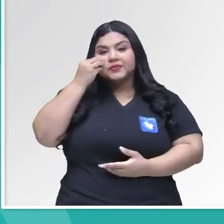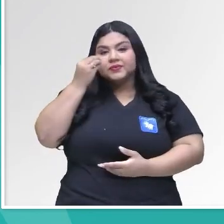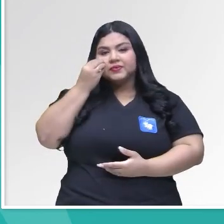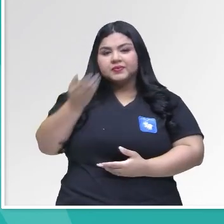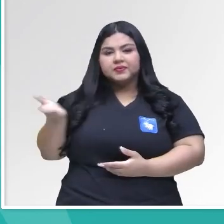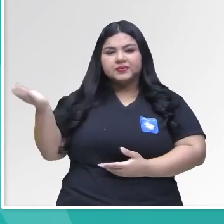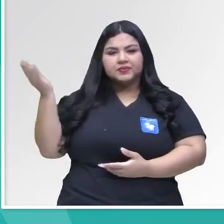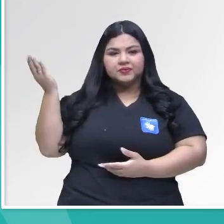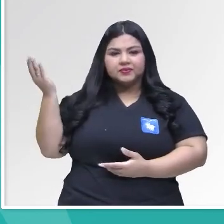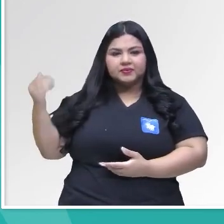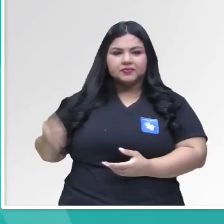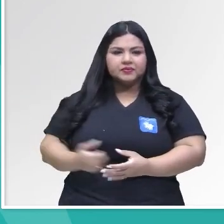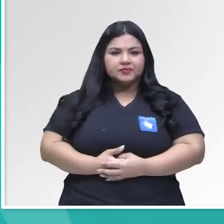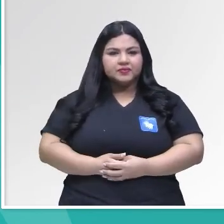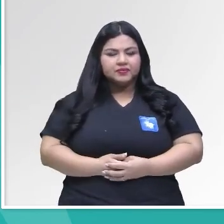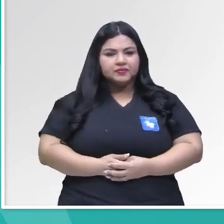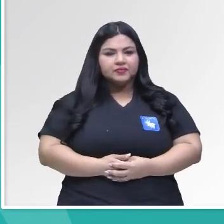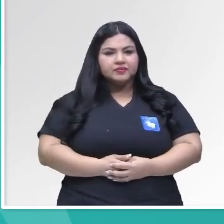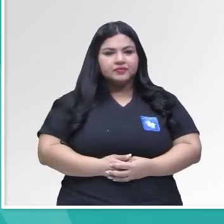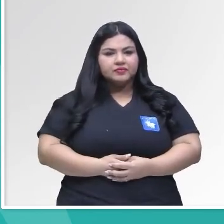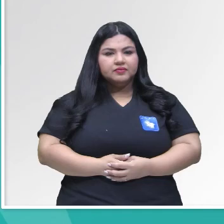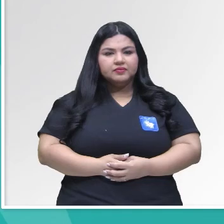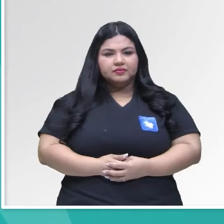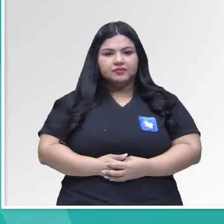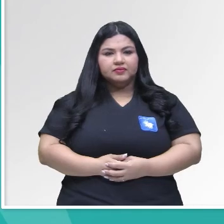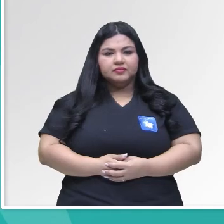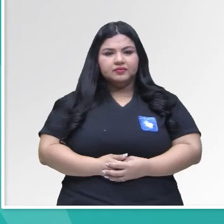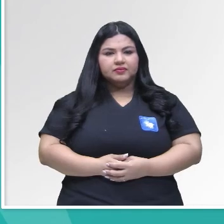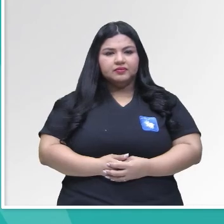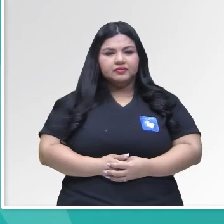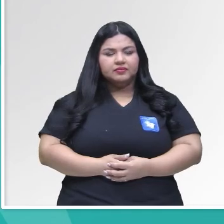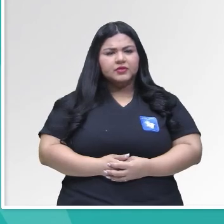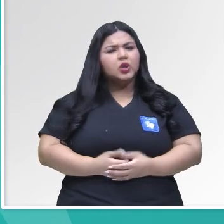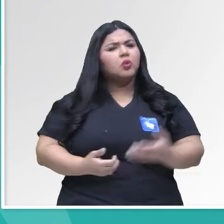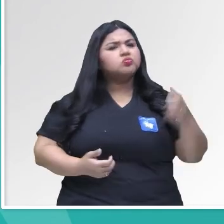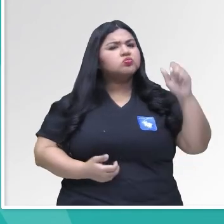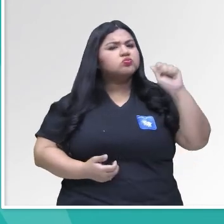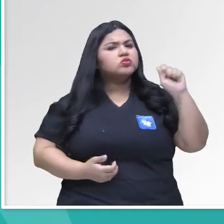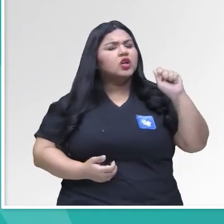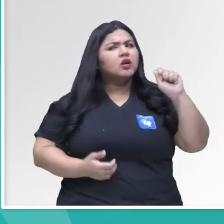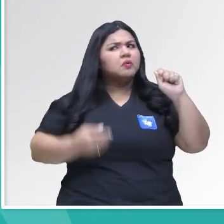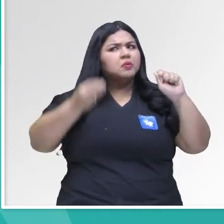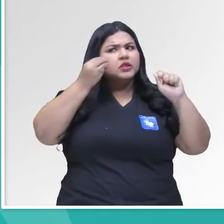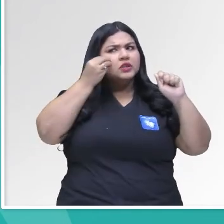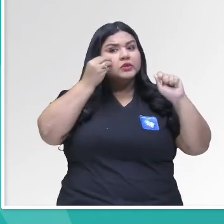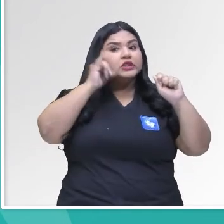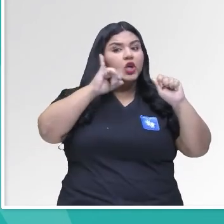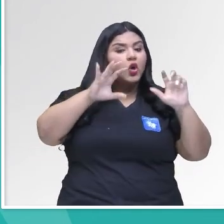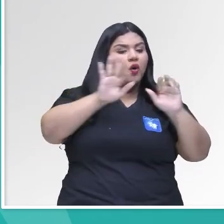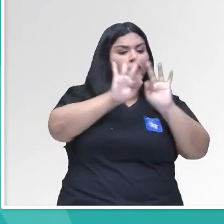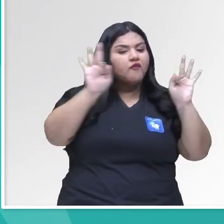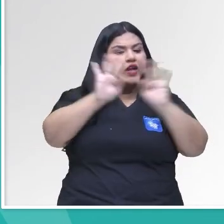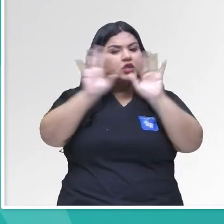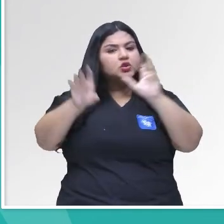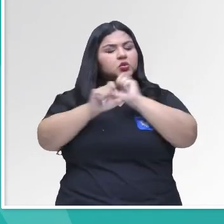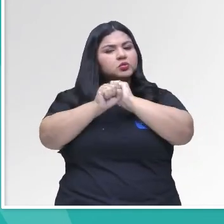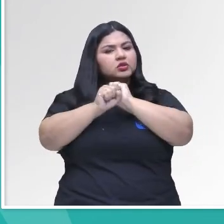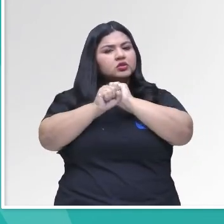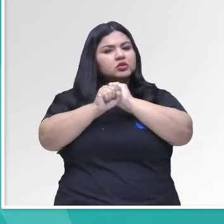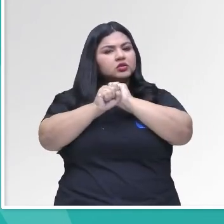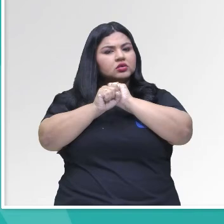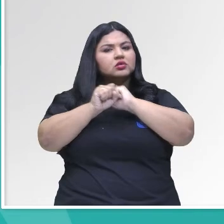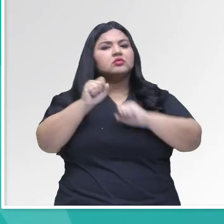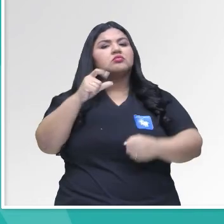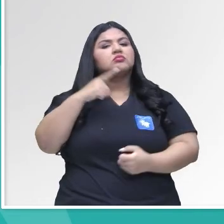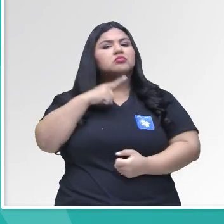nós temos aí. Olha o primeiro exemplo. Verifica se eu estou somando ideias no primeiro exemplo. Temos uma soma